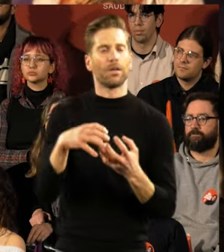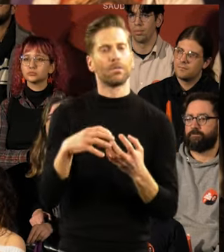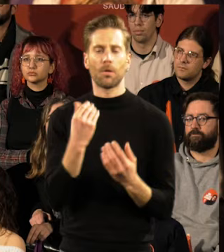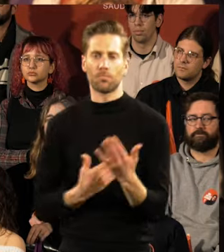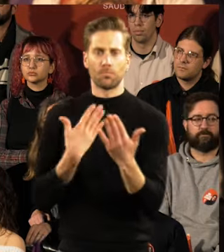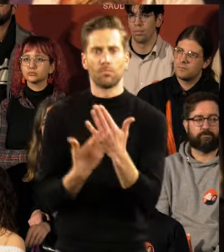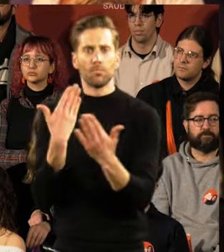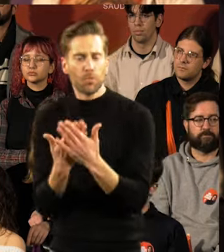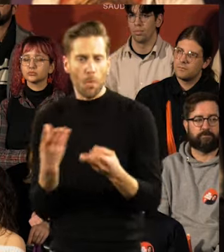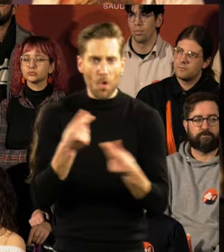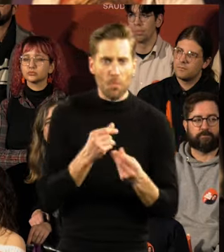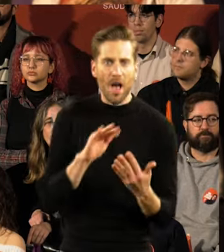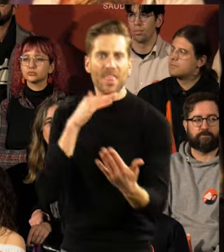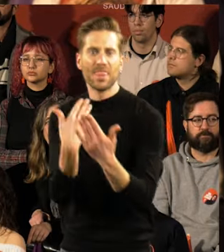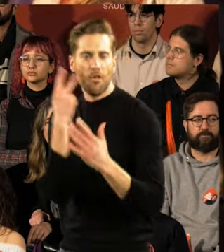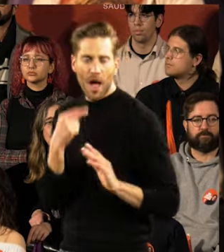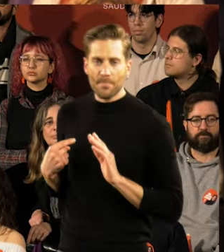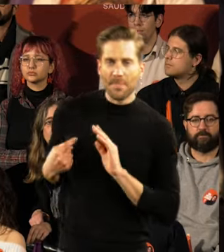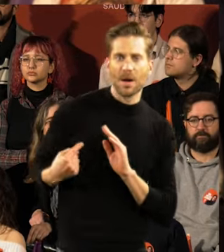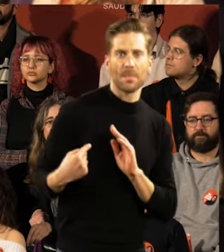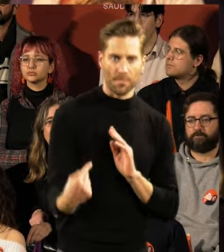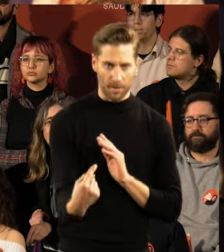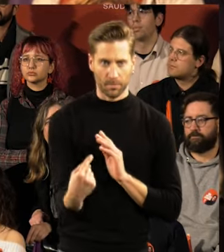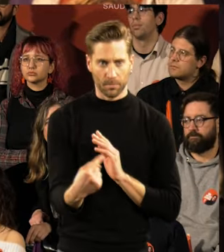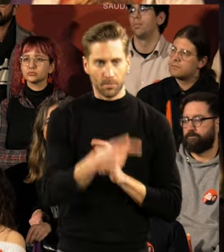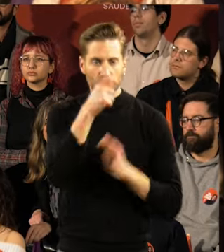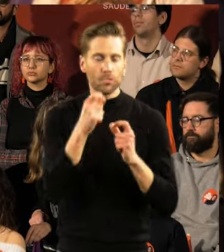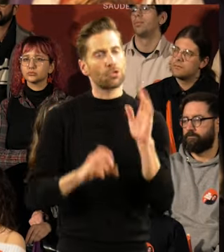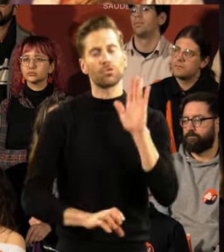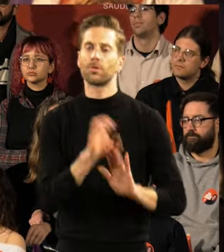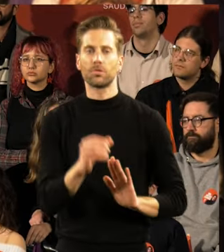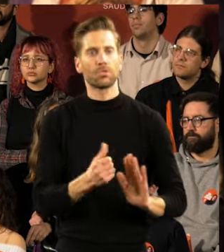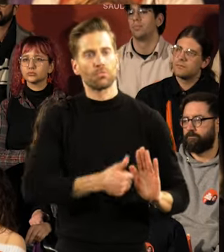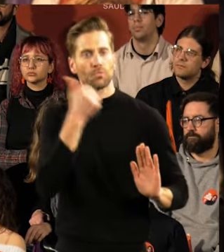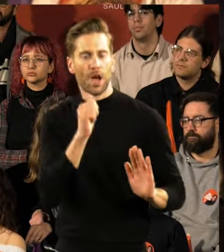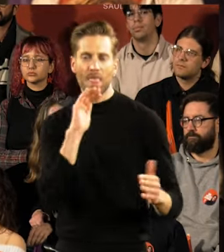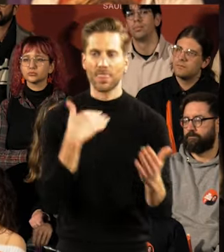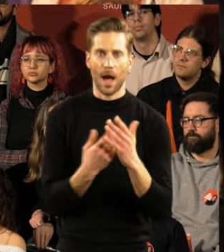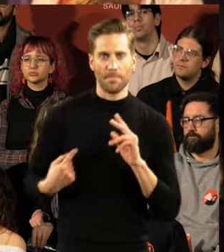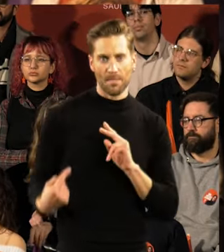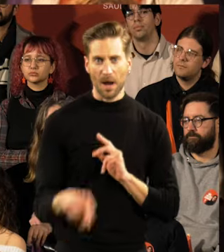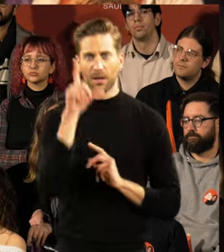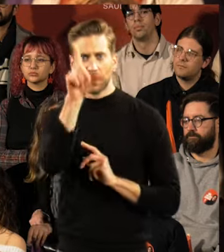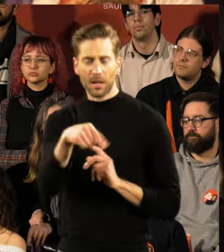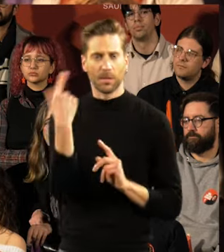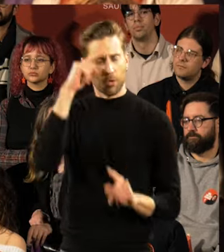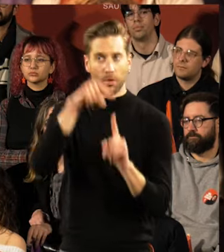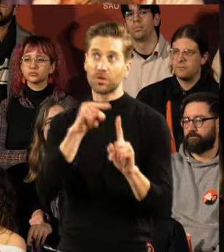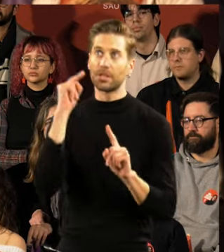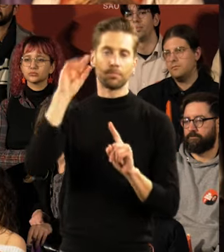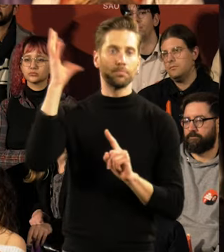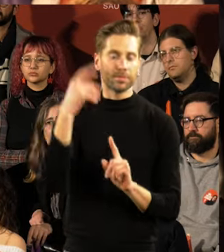soluções para uma vida boa, de soluções que melhoram a vida das pessoas e que têm um enorme contributo para combater as